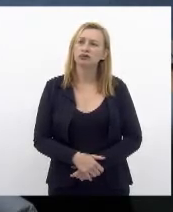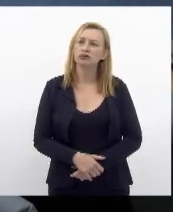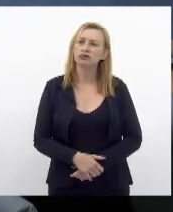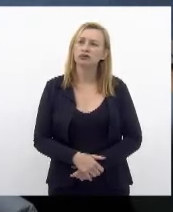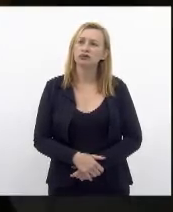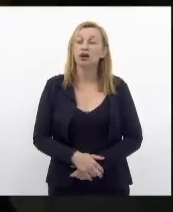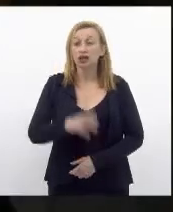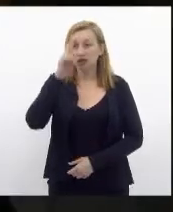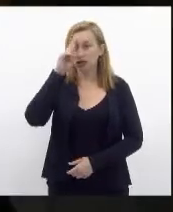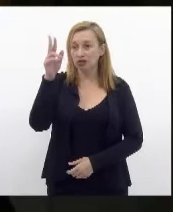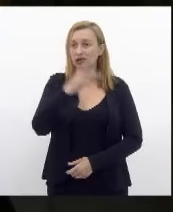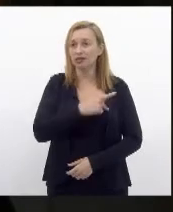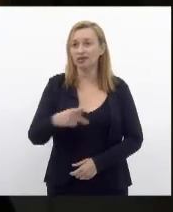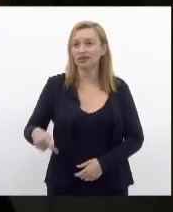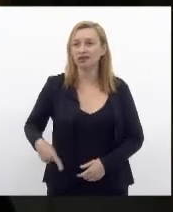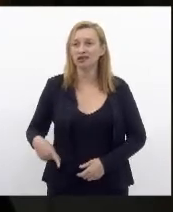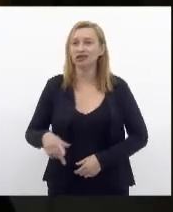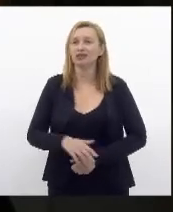Senhora Presidente,